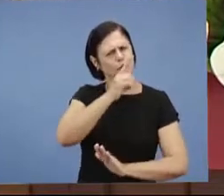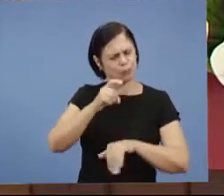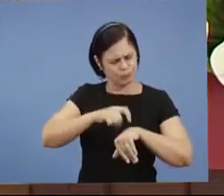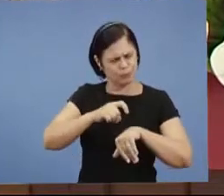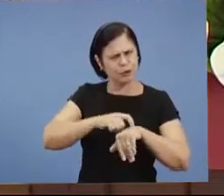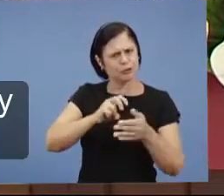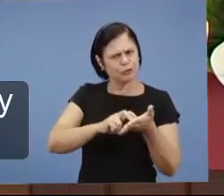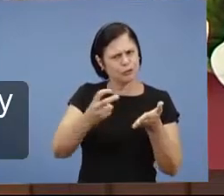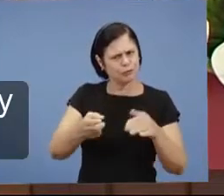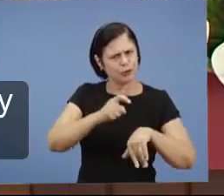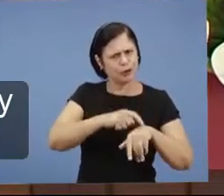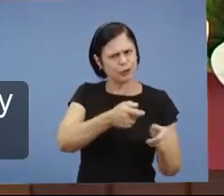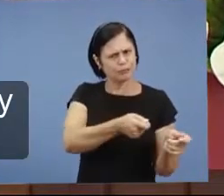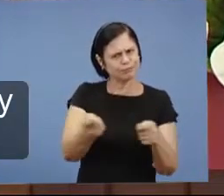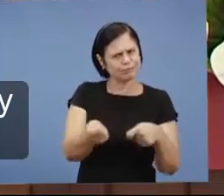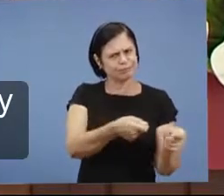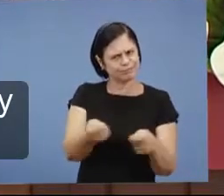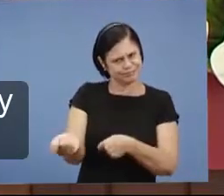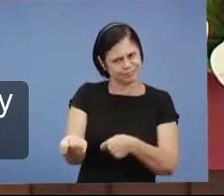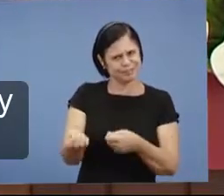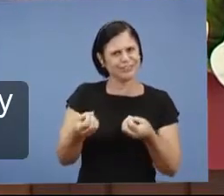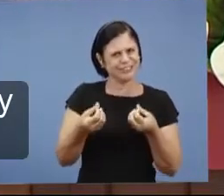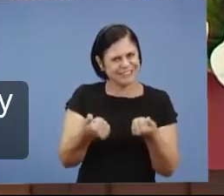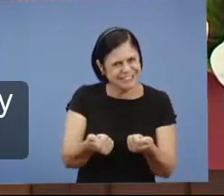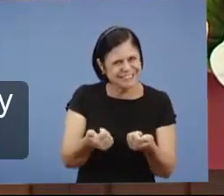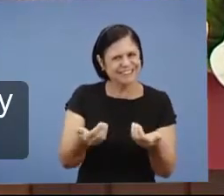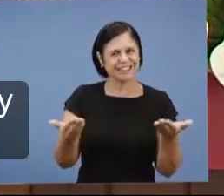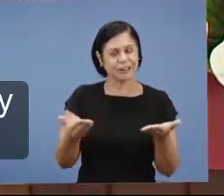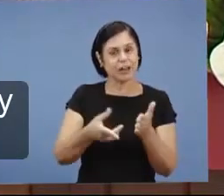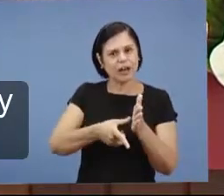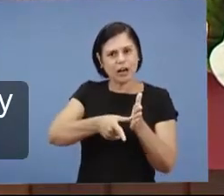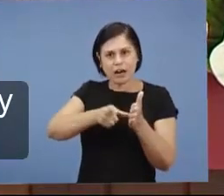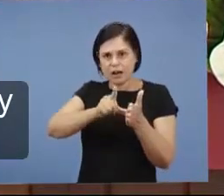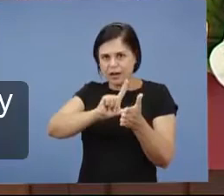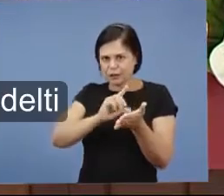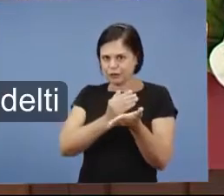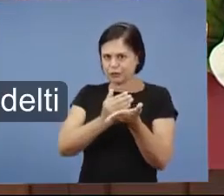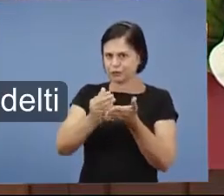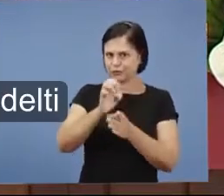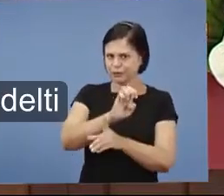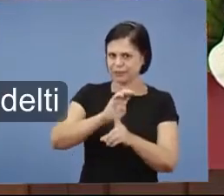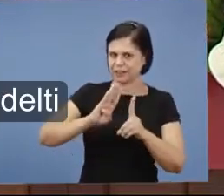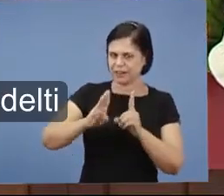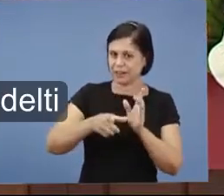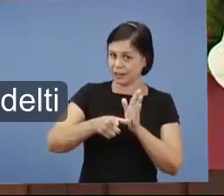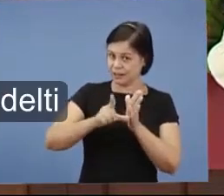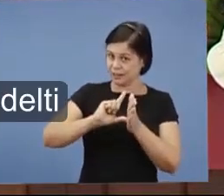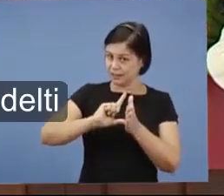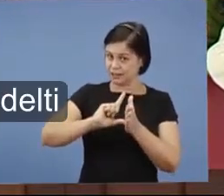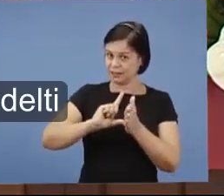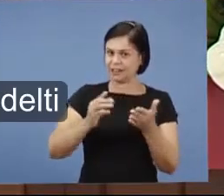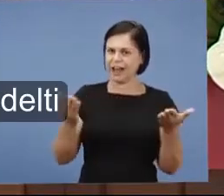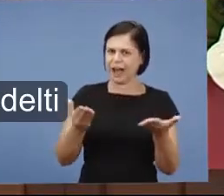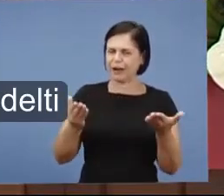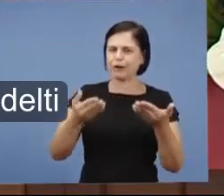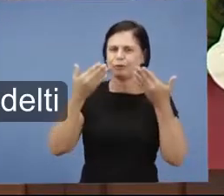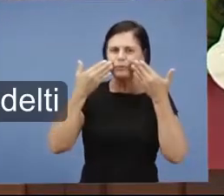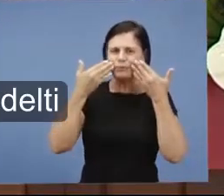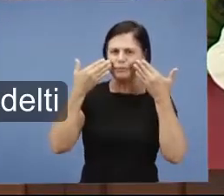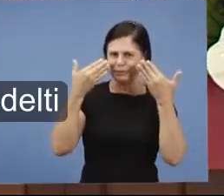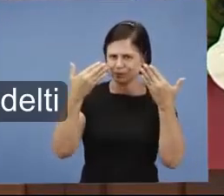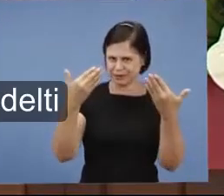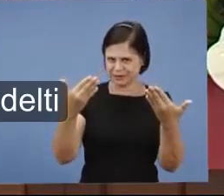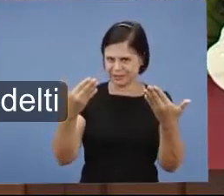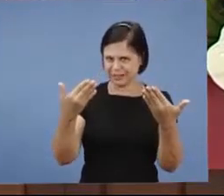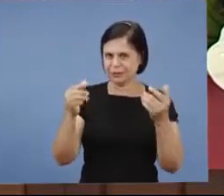manhã deste horário. E agora nós vamos, antes de iniciar a nossa Escola Bíblica, apresentar aqui para os irmãos, através